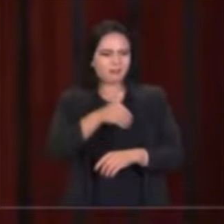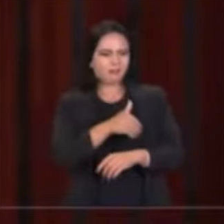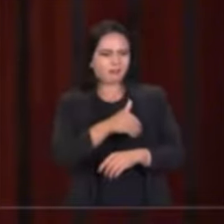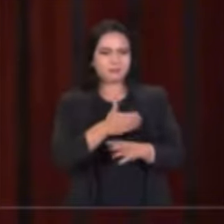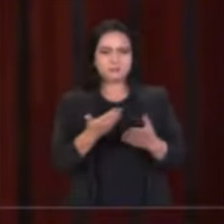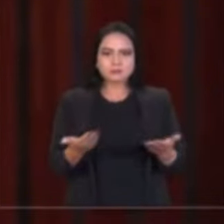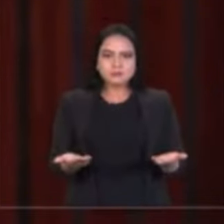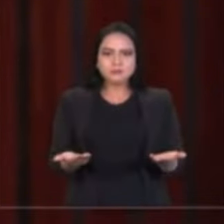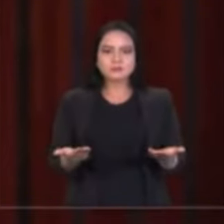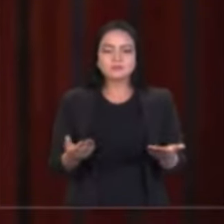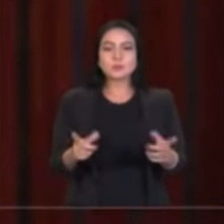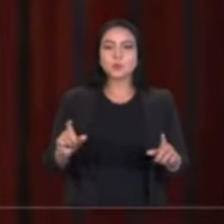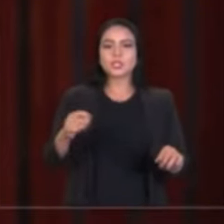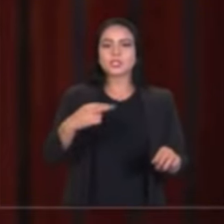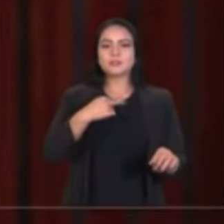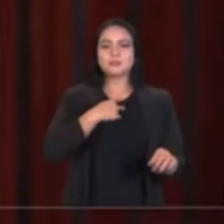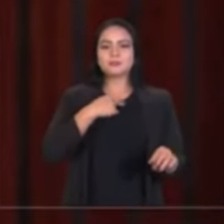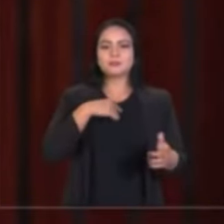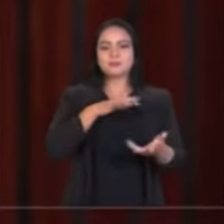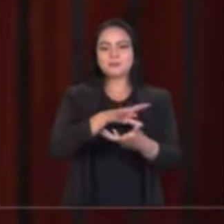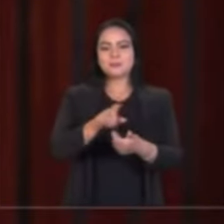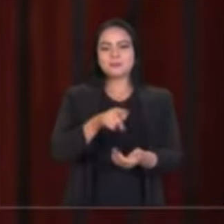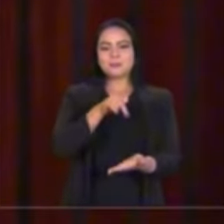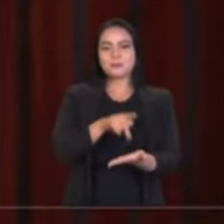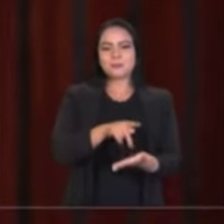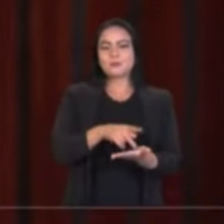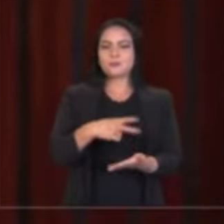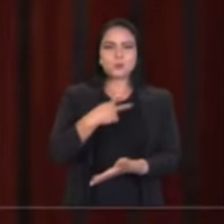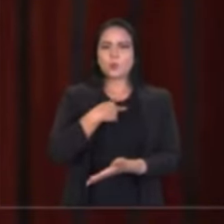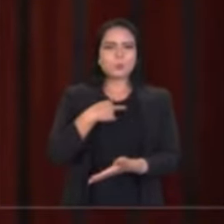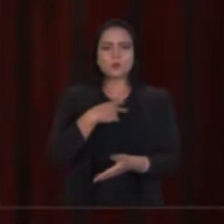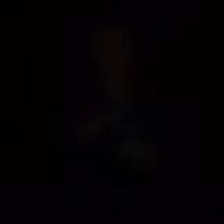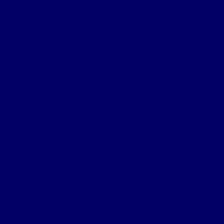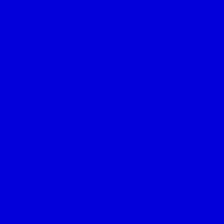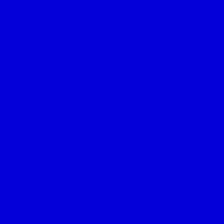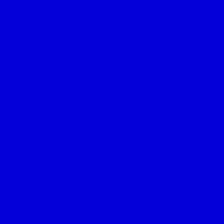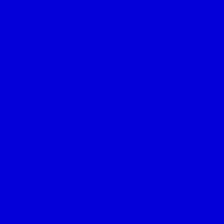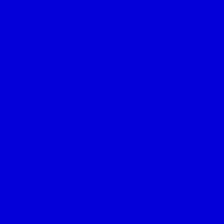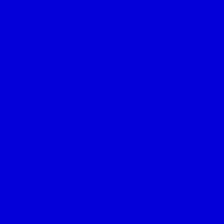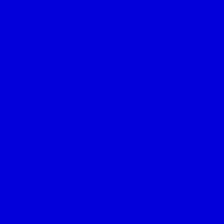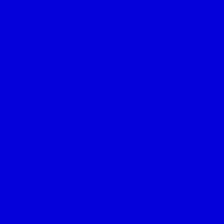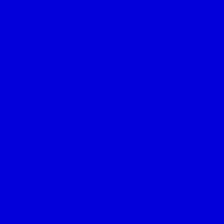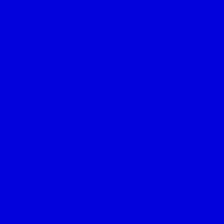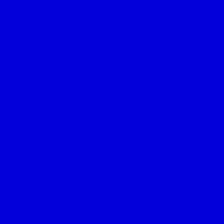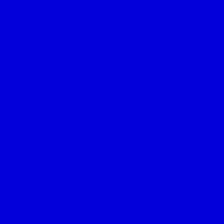Então, o que não pode no mundo real, não pode no mundo virtual.